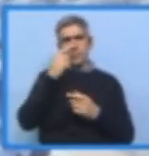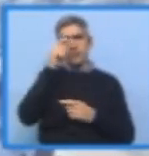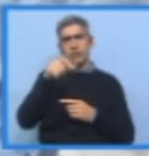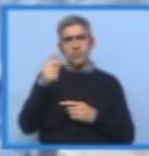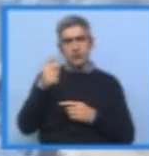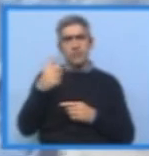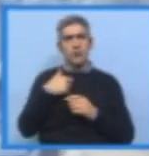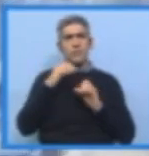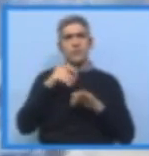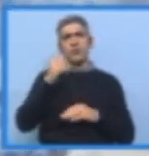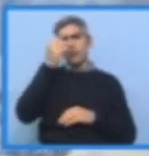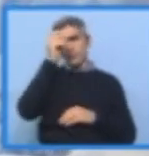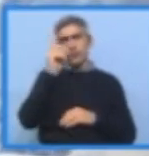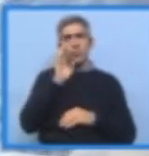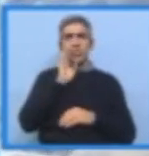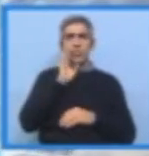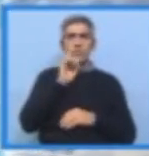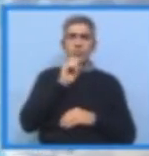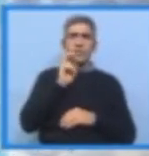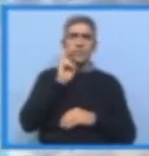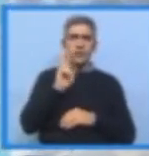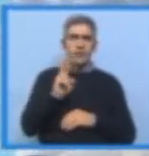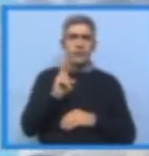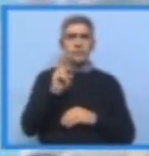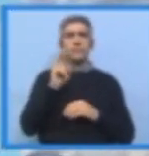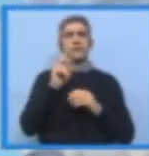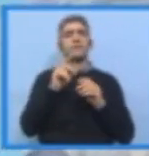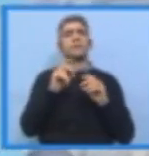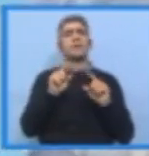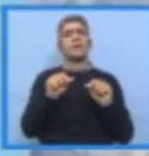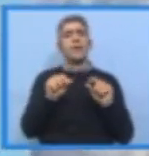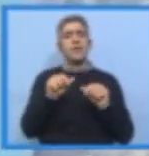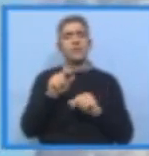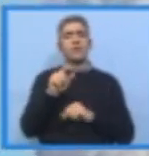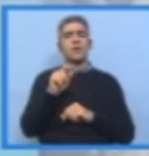humano. Eu termino a lembrar que mais logo pode ainda acompanhar a edição rádio do programa